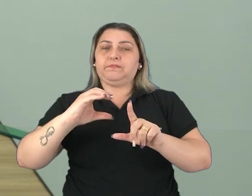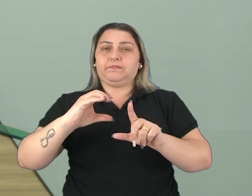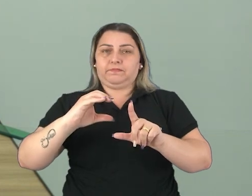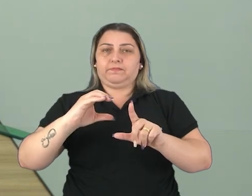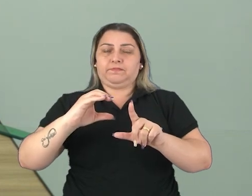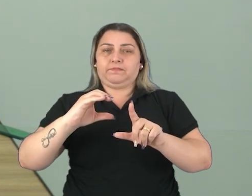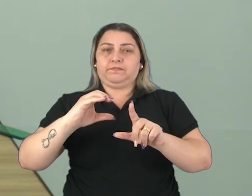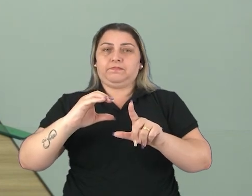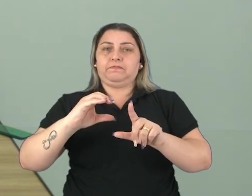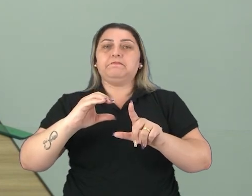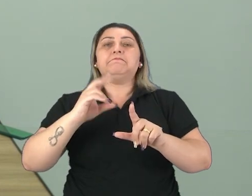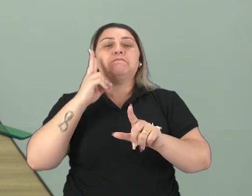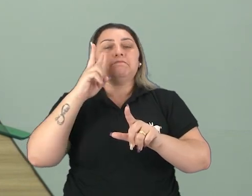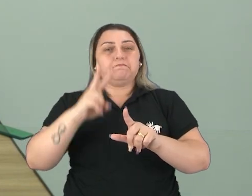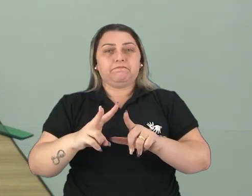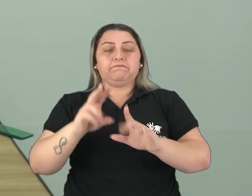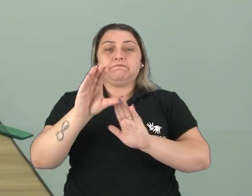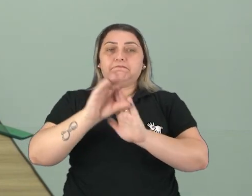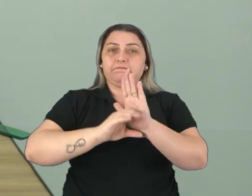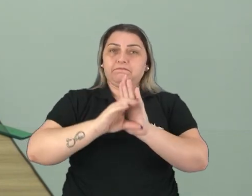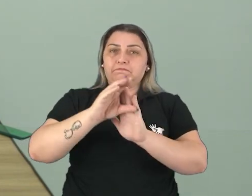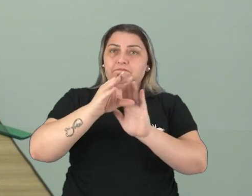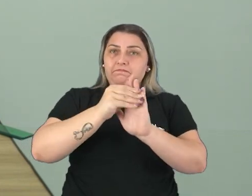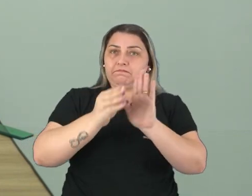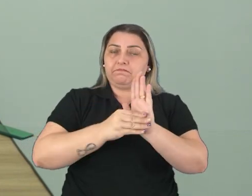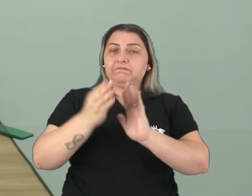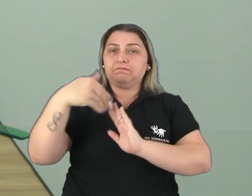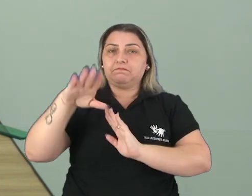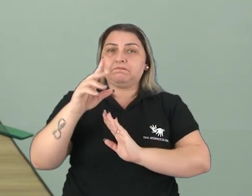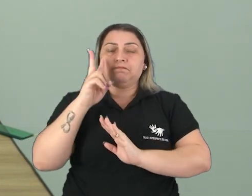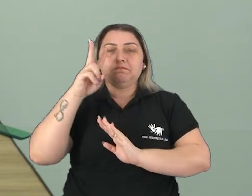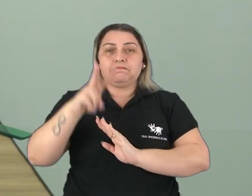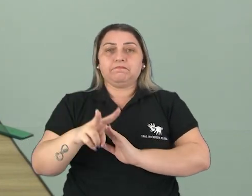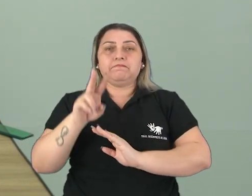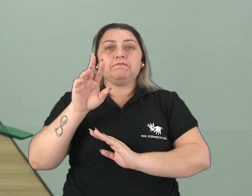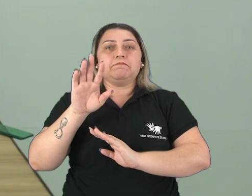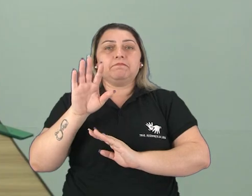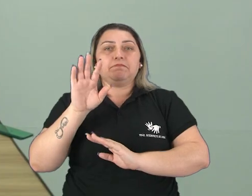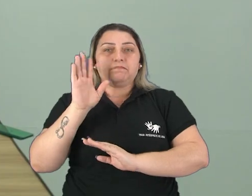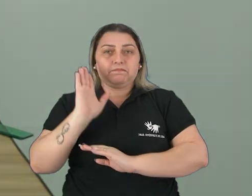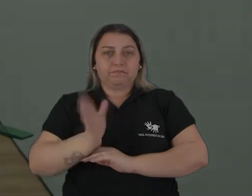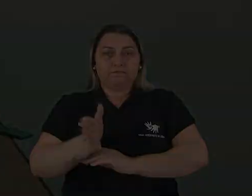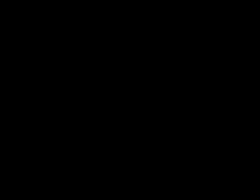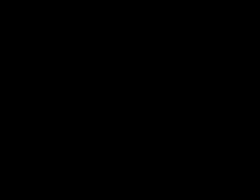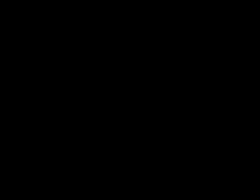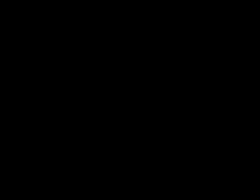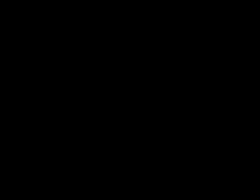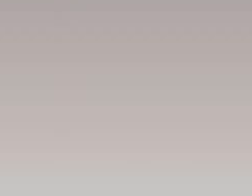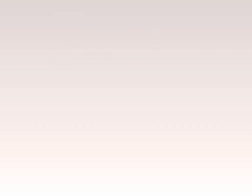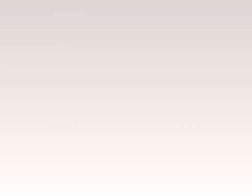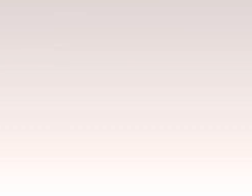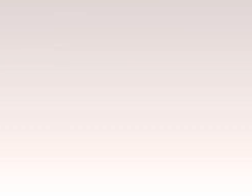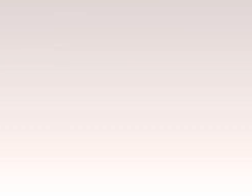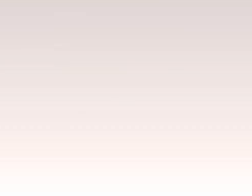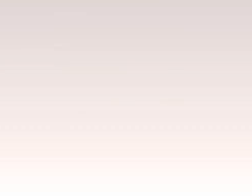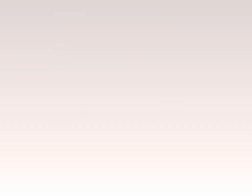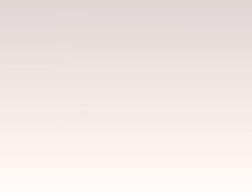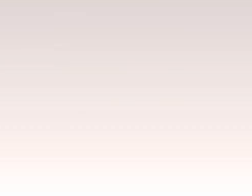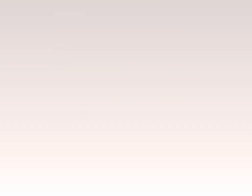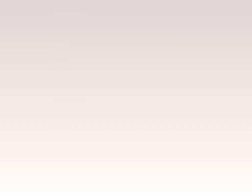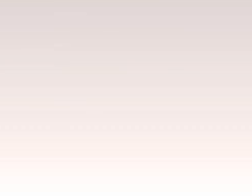Eduque. Nela você pode ver todo esse conteúdo e muito mais. Te vejo daqui a pouco na próxima aula.